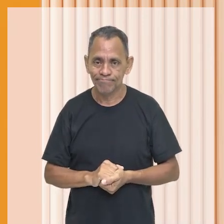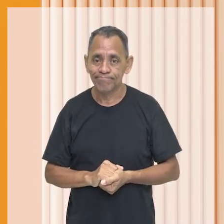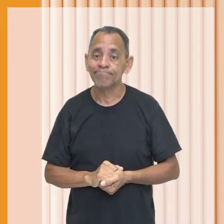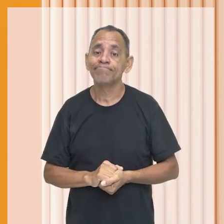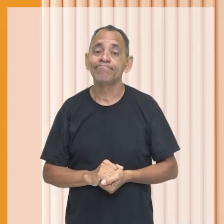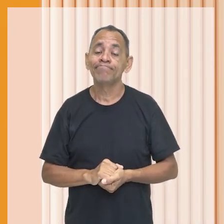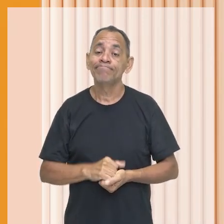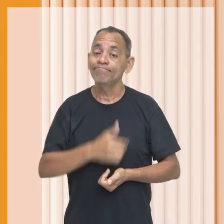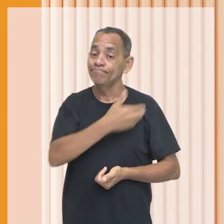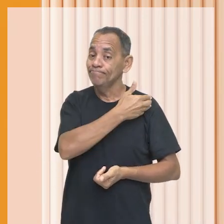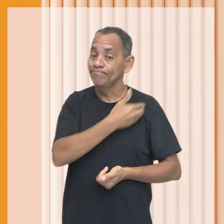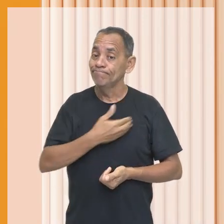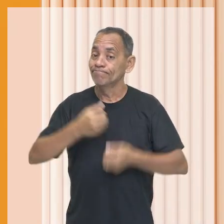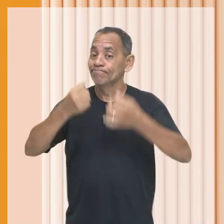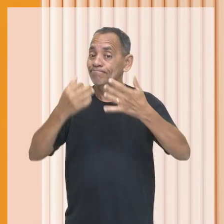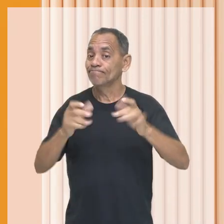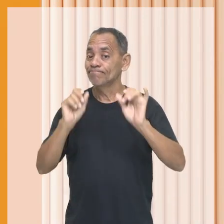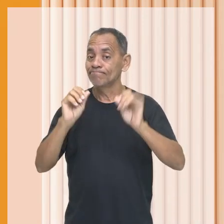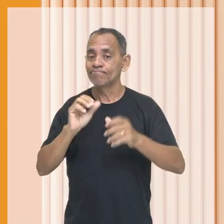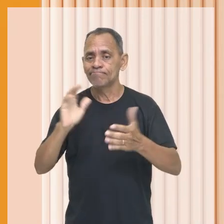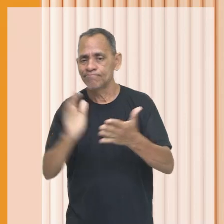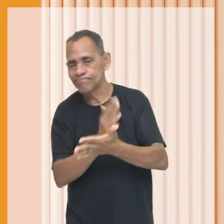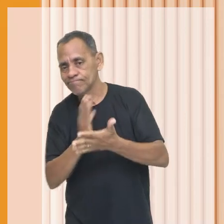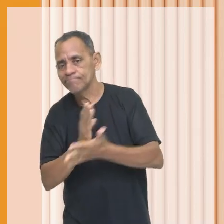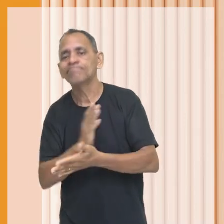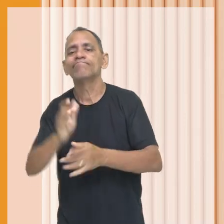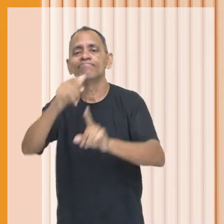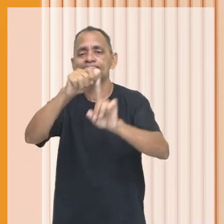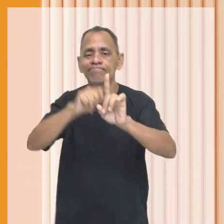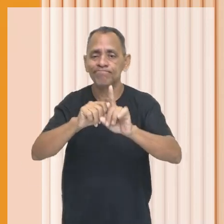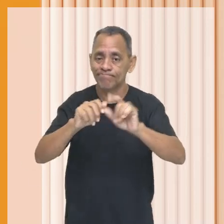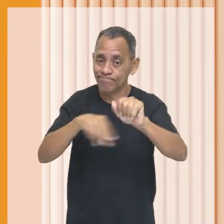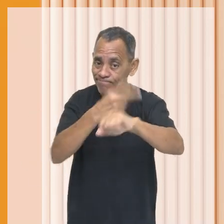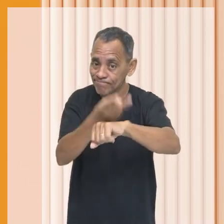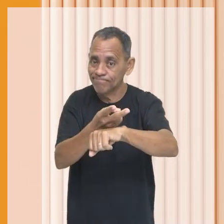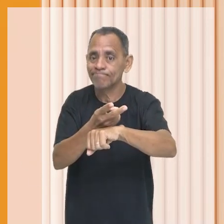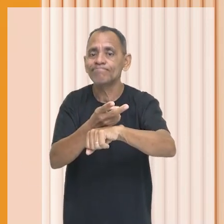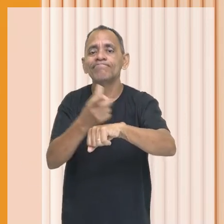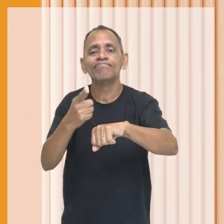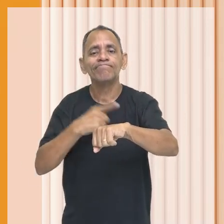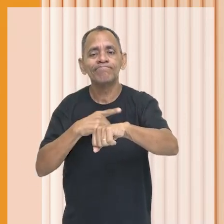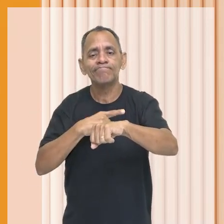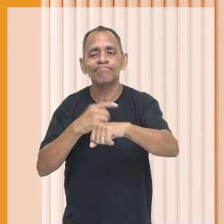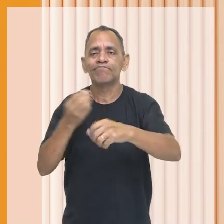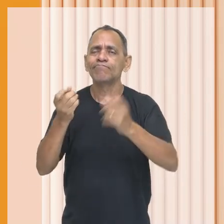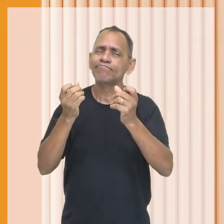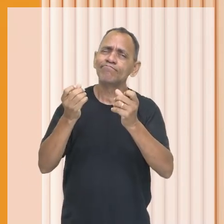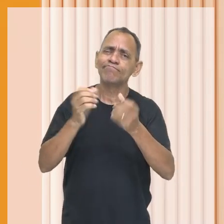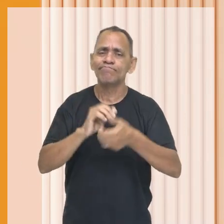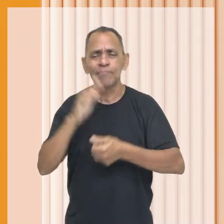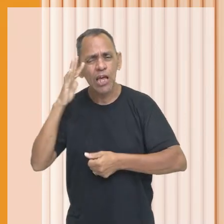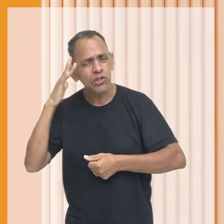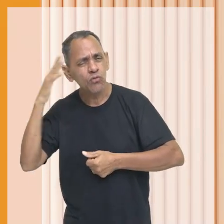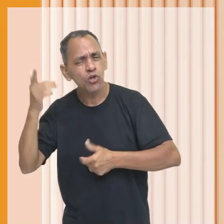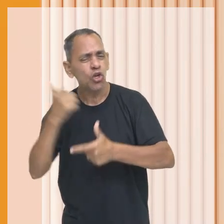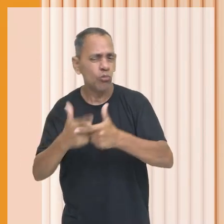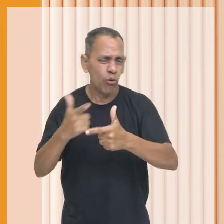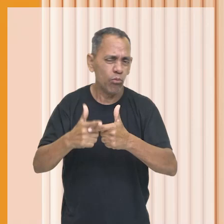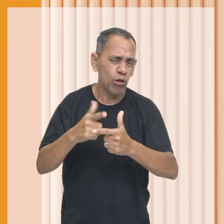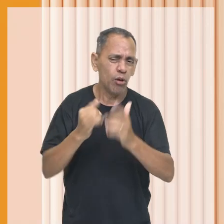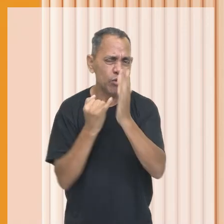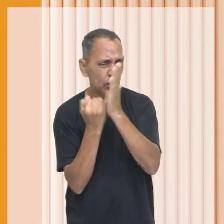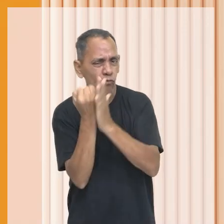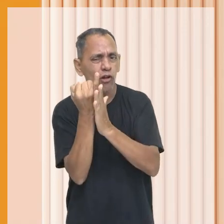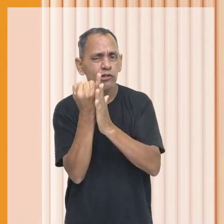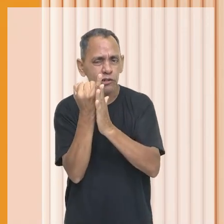segundo o governo, depois de alguns meses, né, de que tivesse de fato sido resolvida essa questão da inflação, o